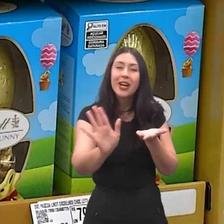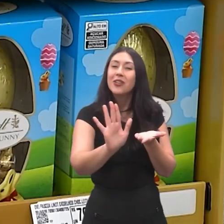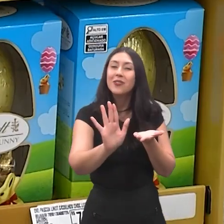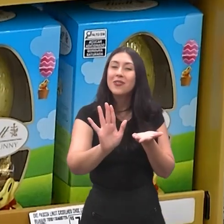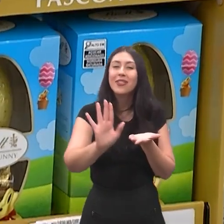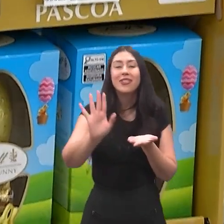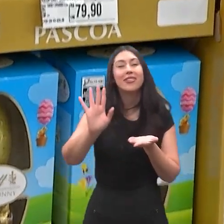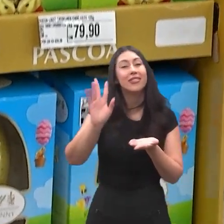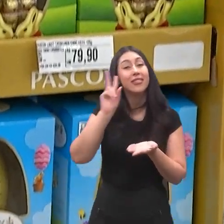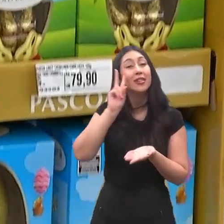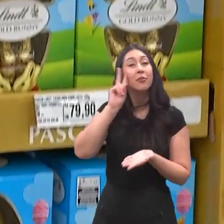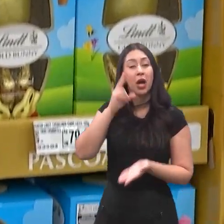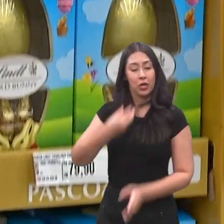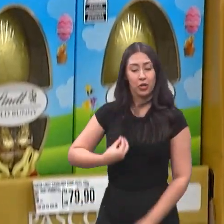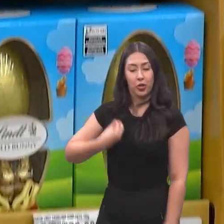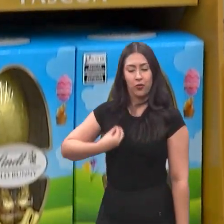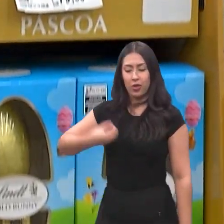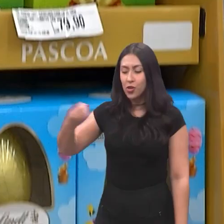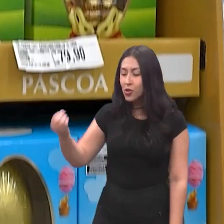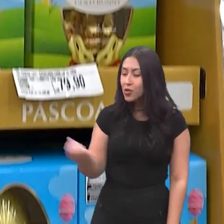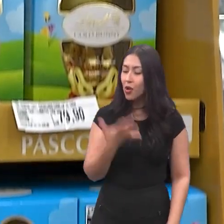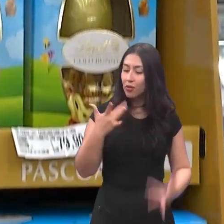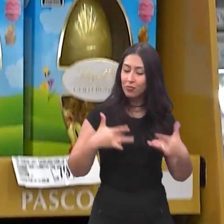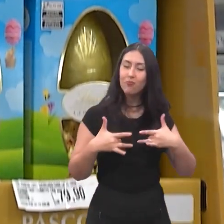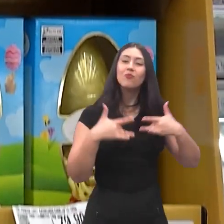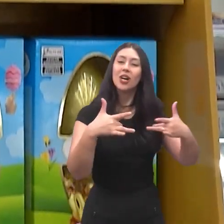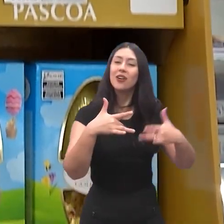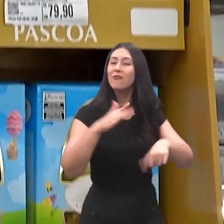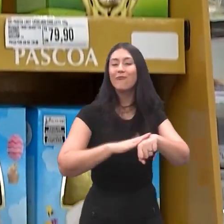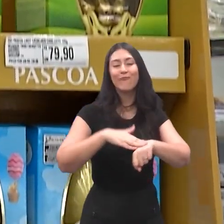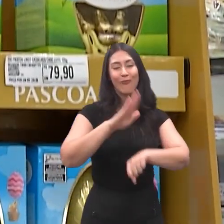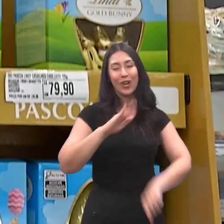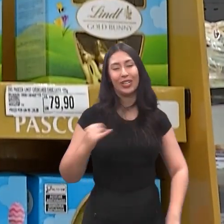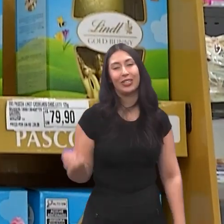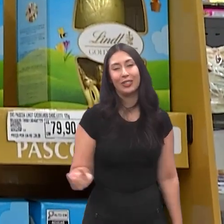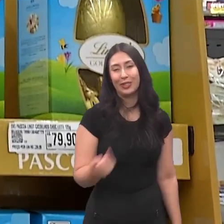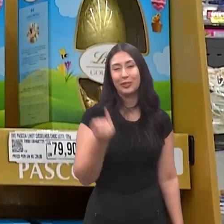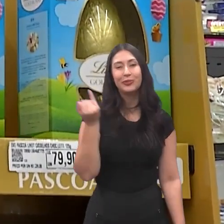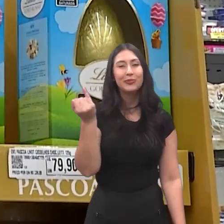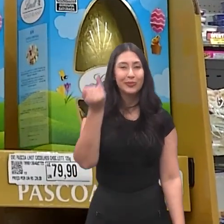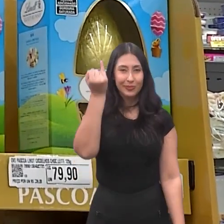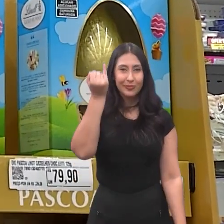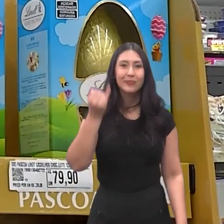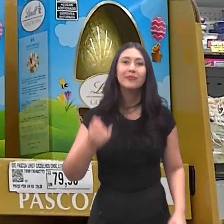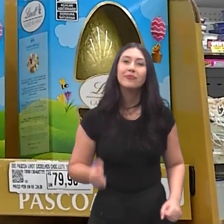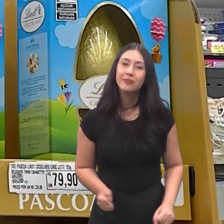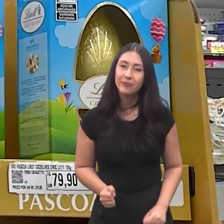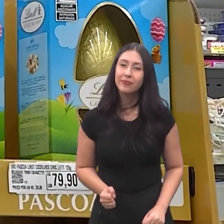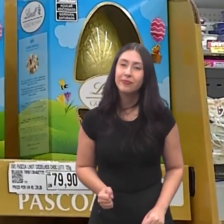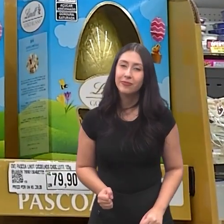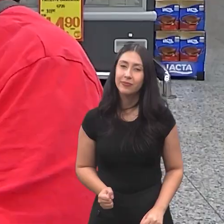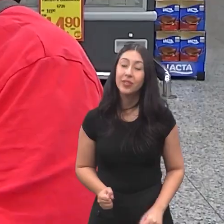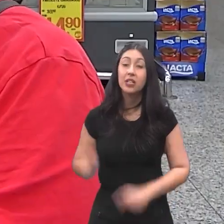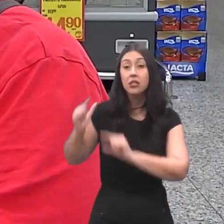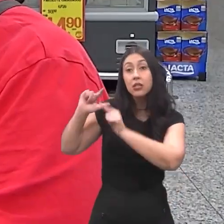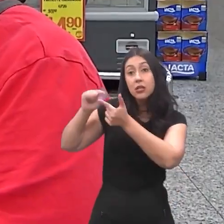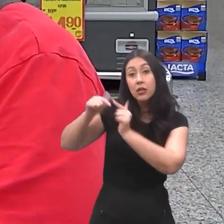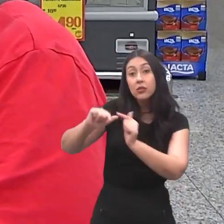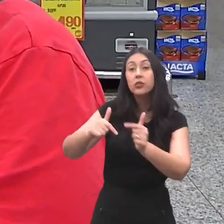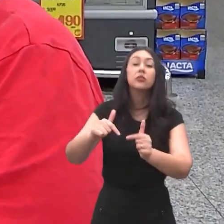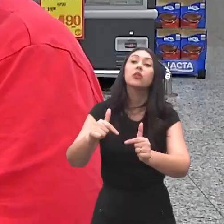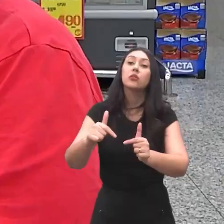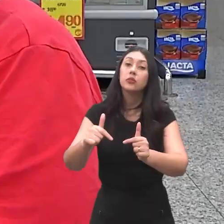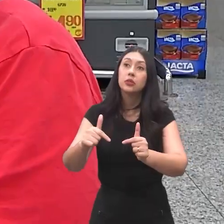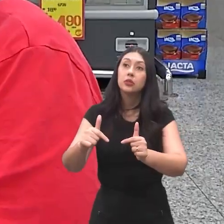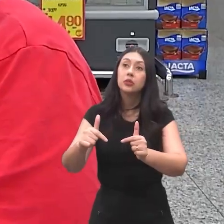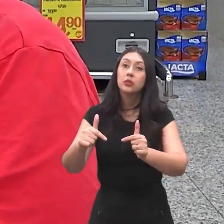chocolate. O espírito de renascimento e solidariedade é o que mais importa nesta data tão especial. Também tem a